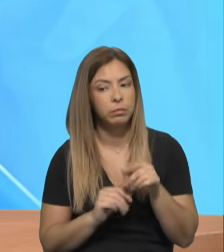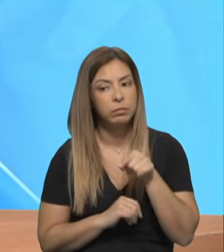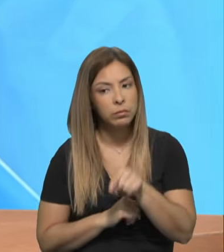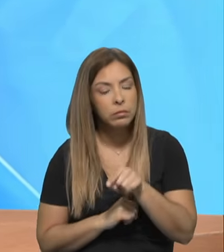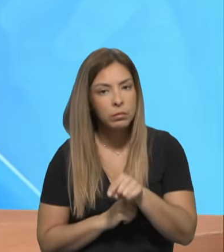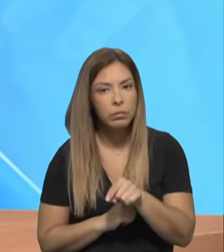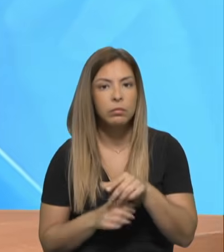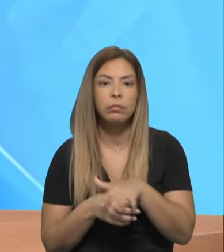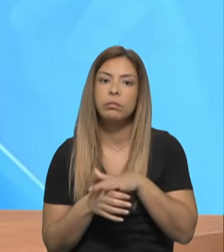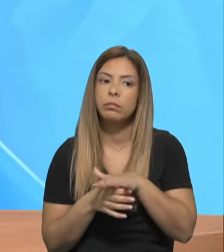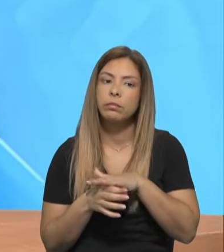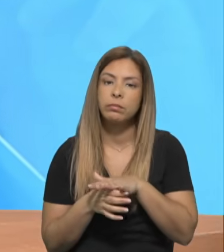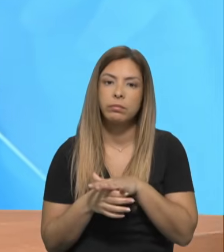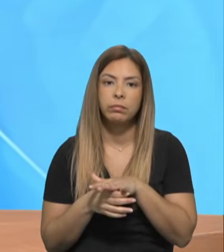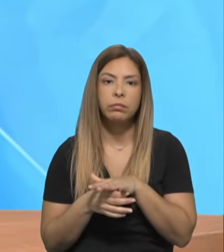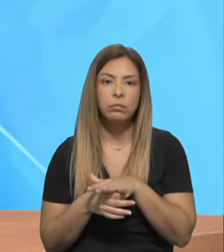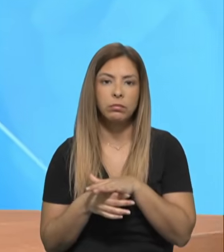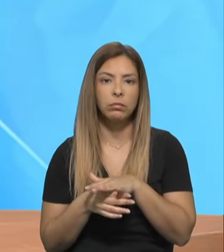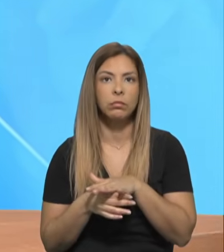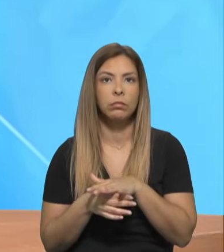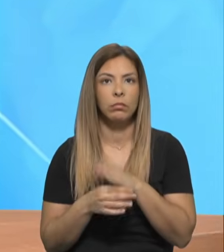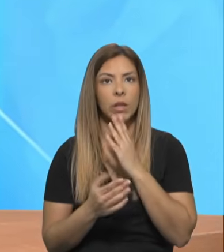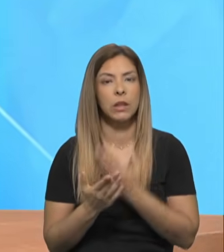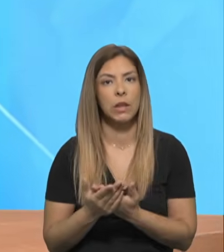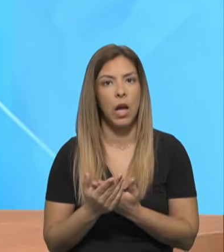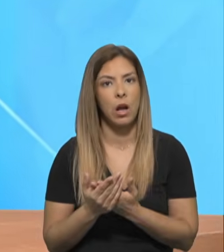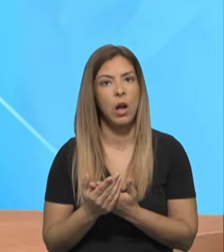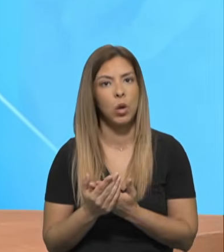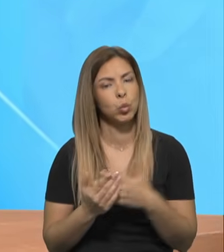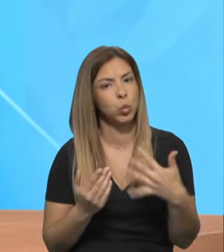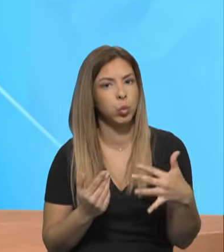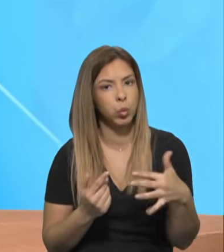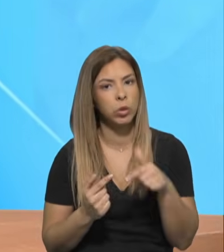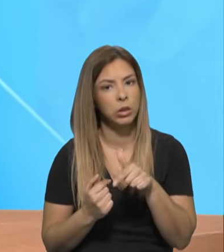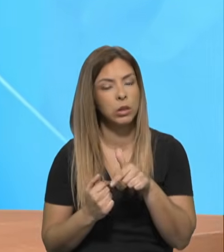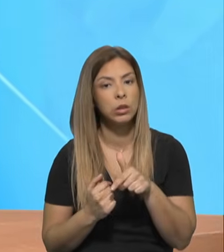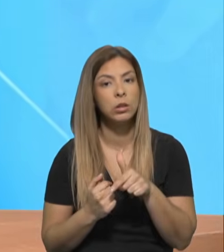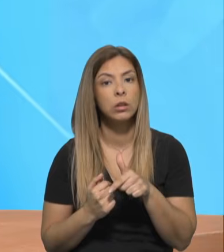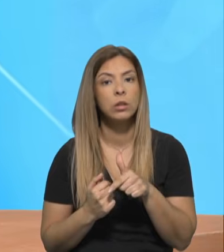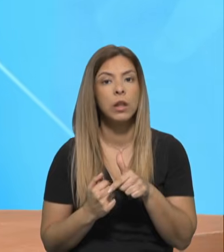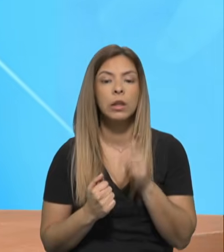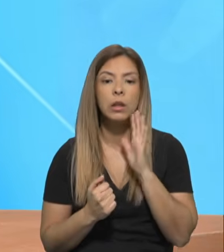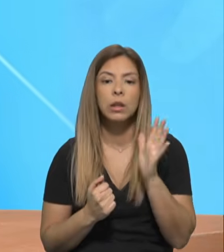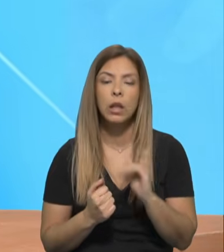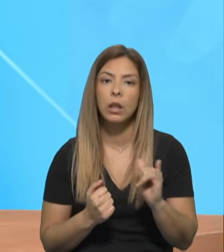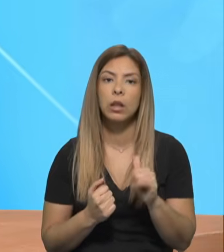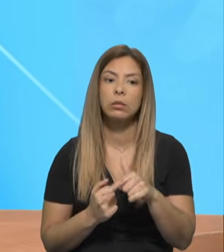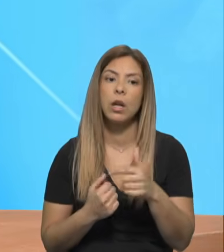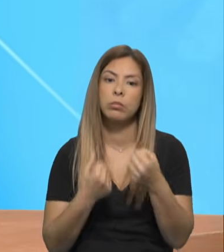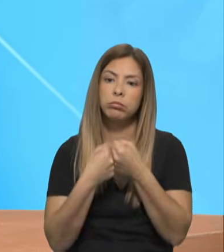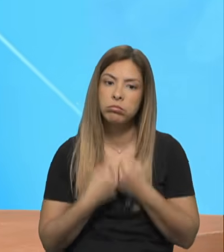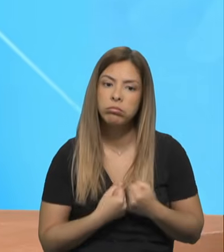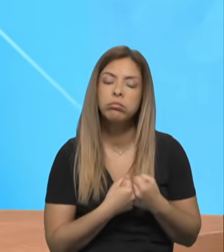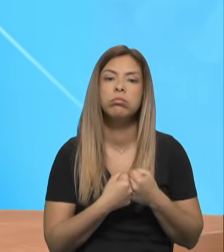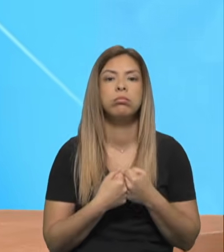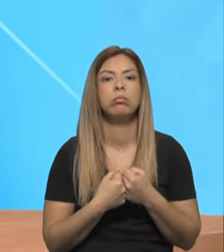e isso também deve servir-nos de lição, o combate pela democracia deve vir de dentro